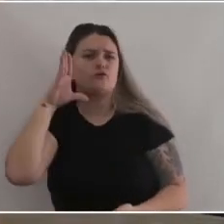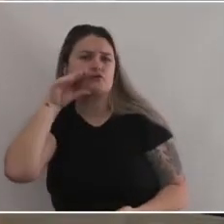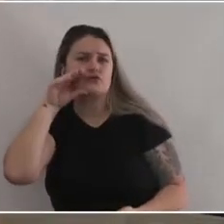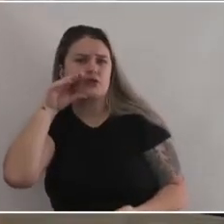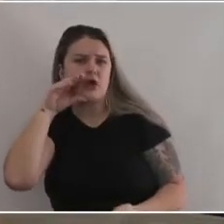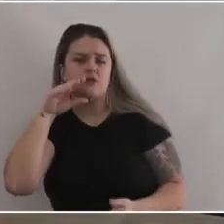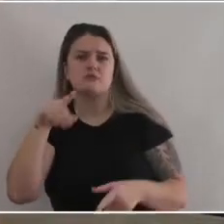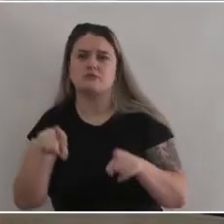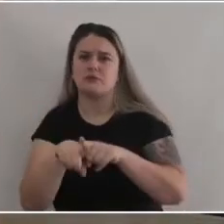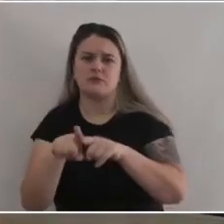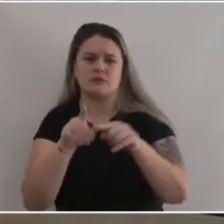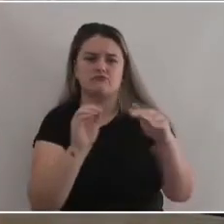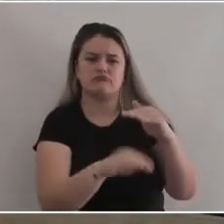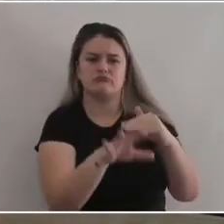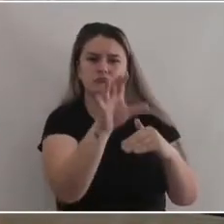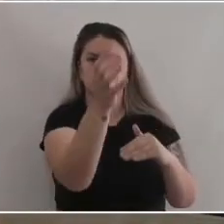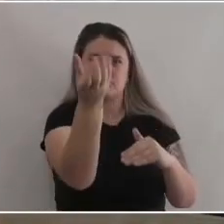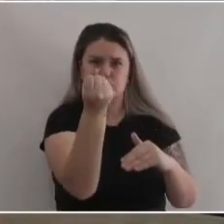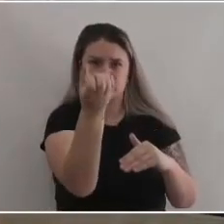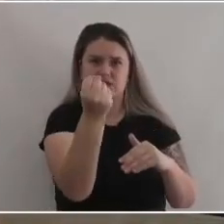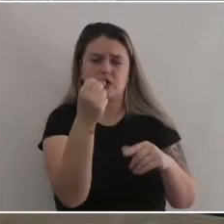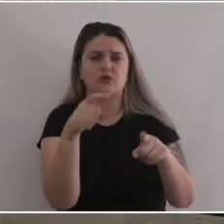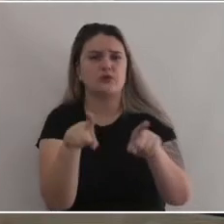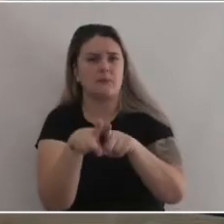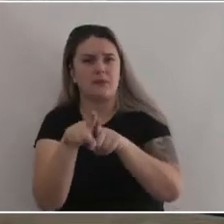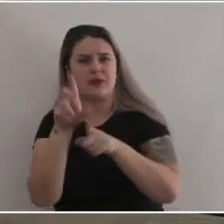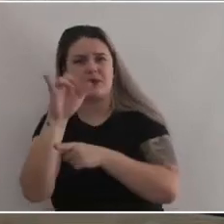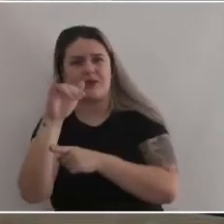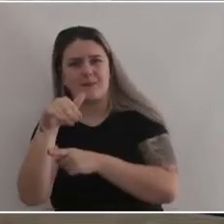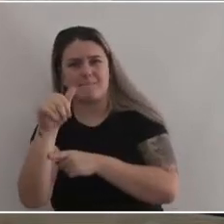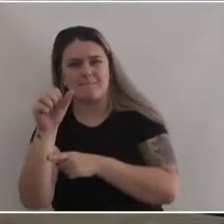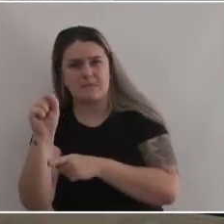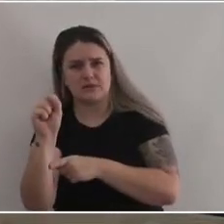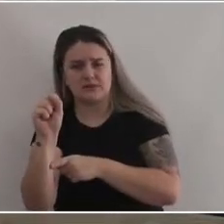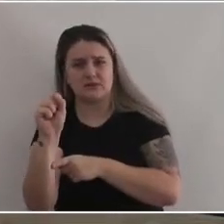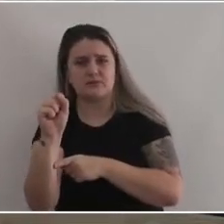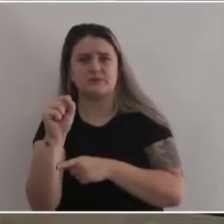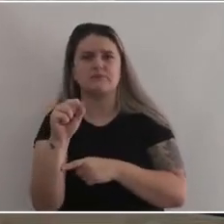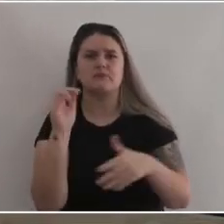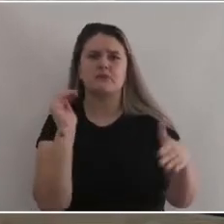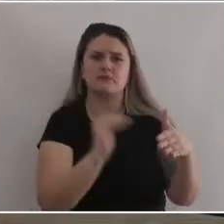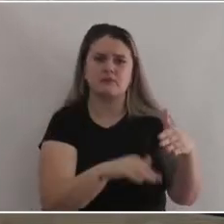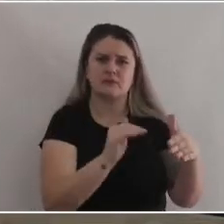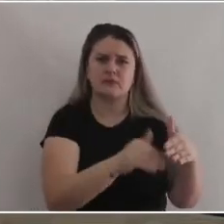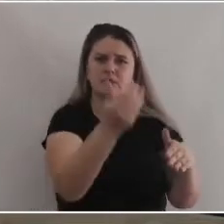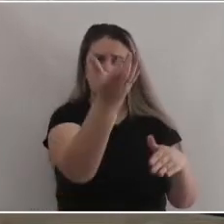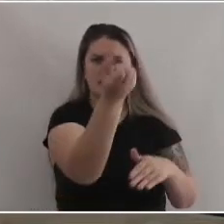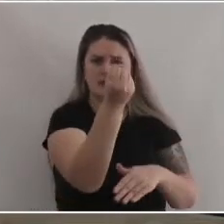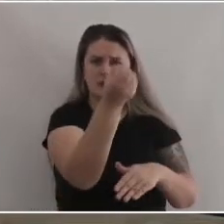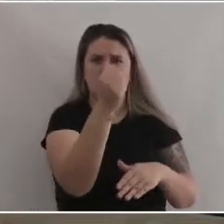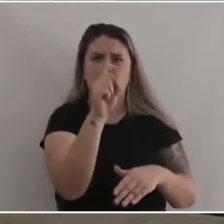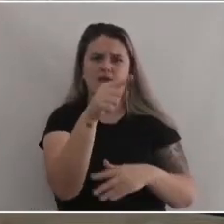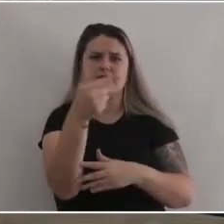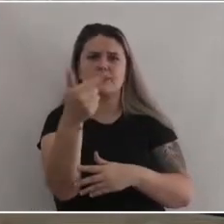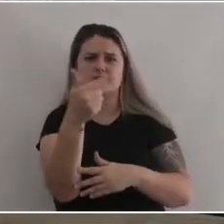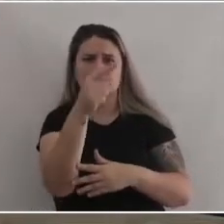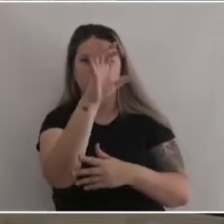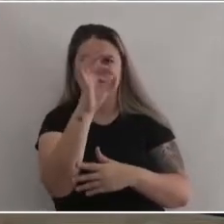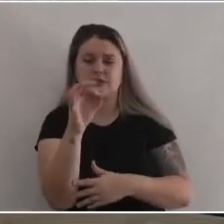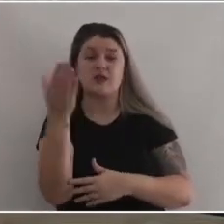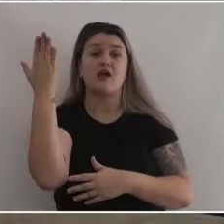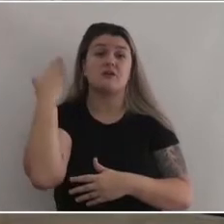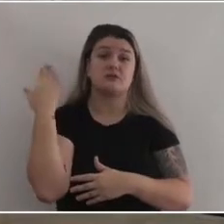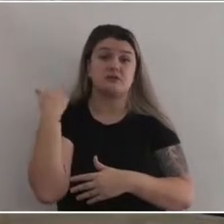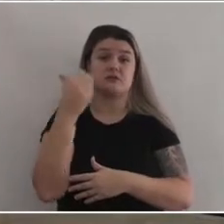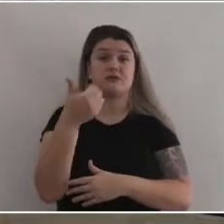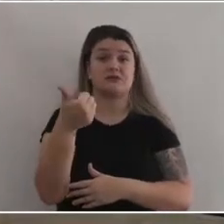o FUNPREV como para o IMAS. Para o FUNPREV passou a 22%, até então era